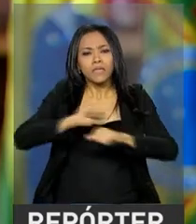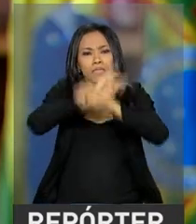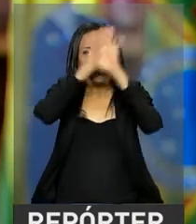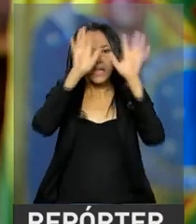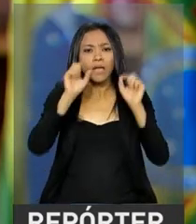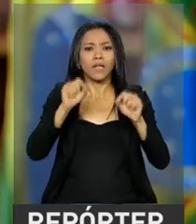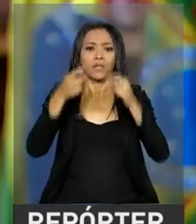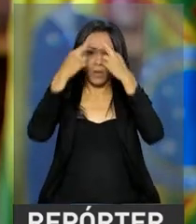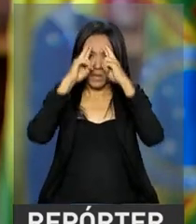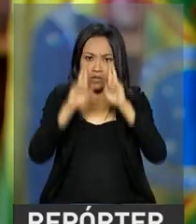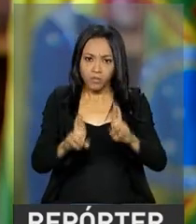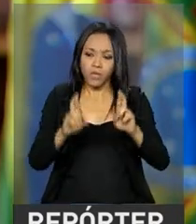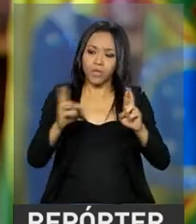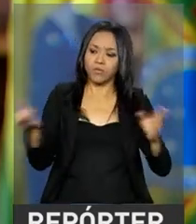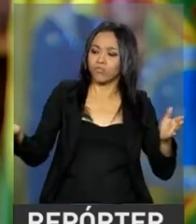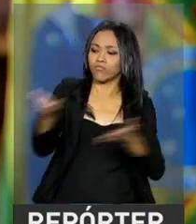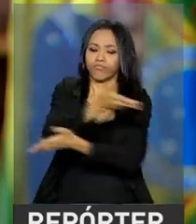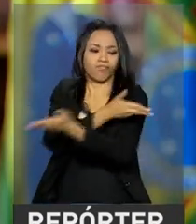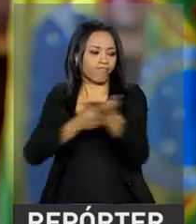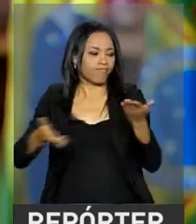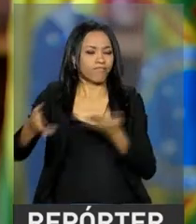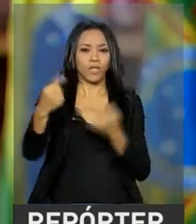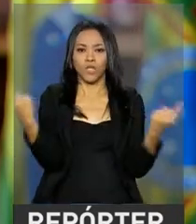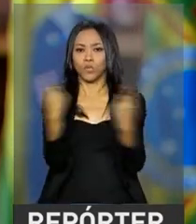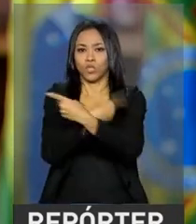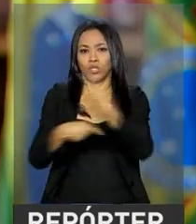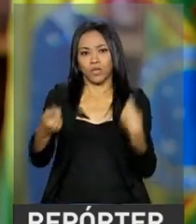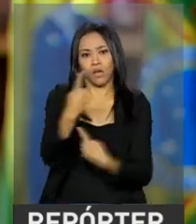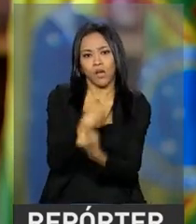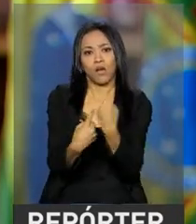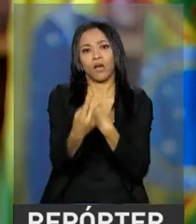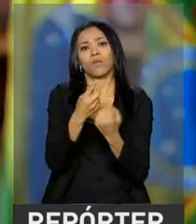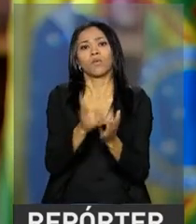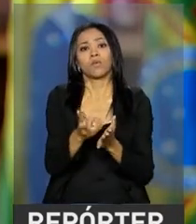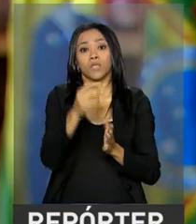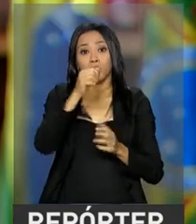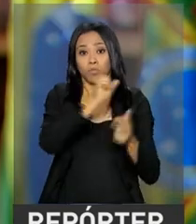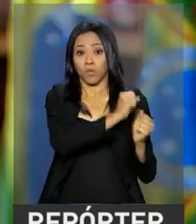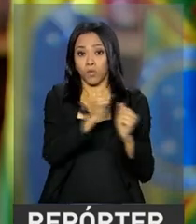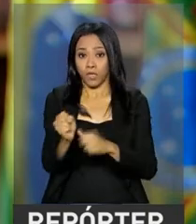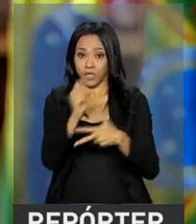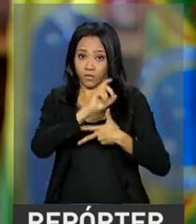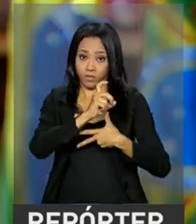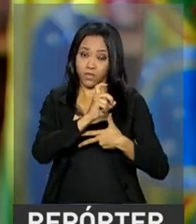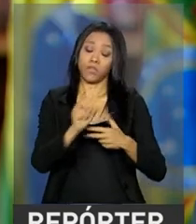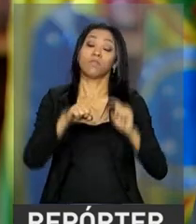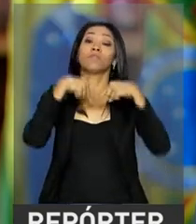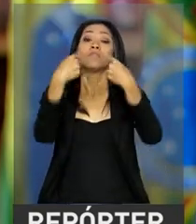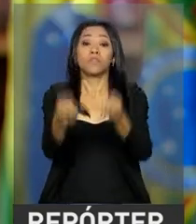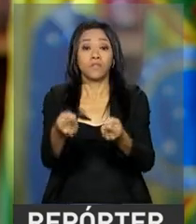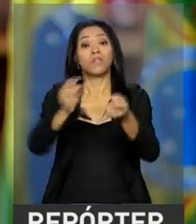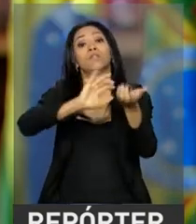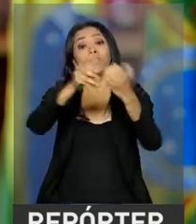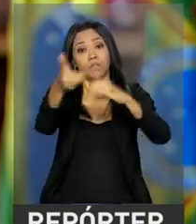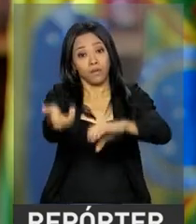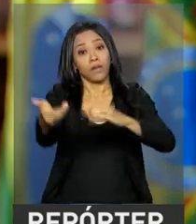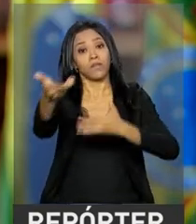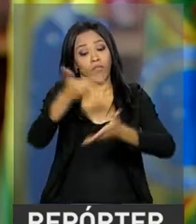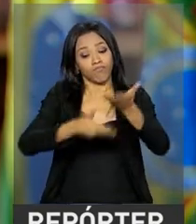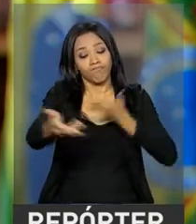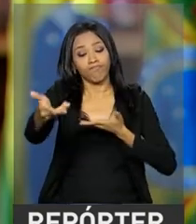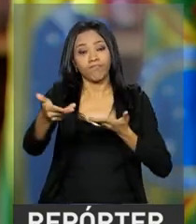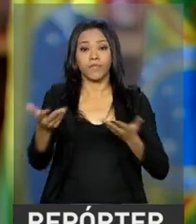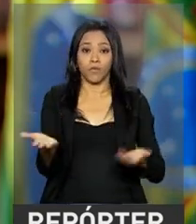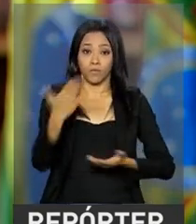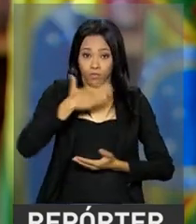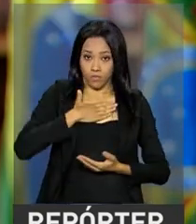respeito mútuo e do diálogo constante mantido entre o poder executivo eo congresso nacional meu